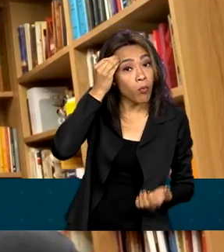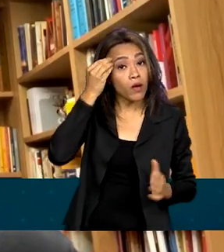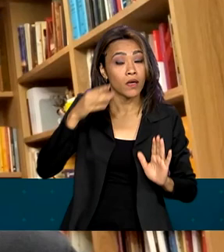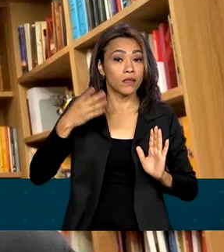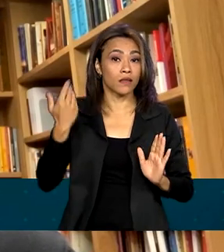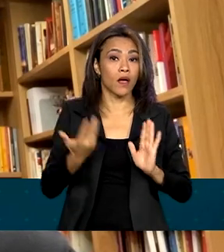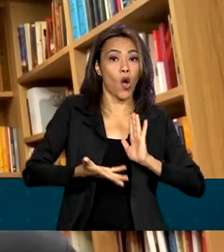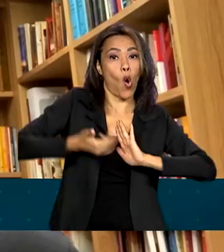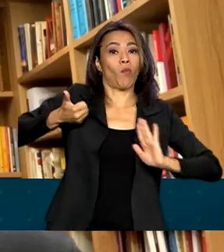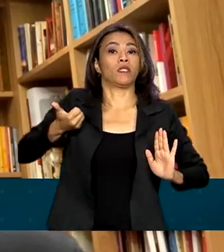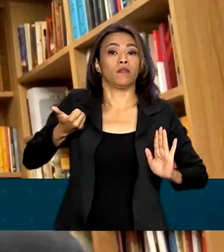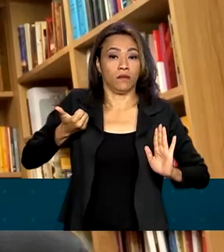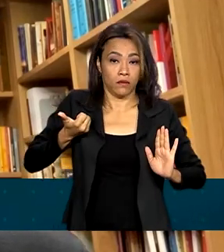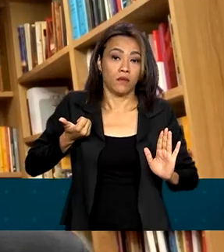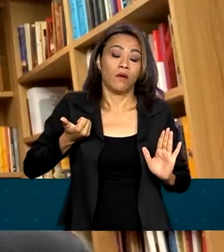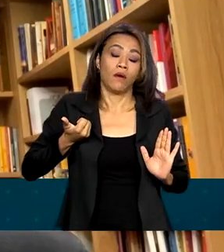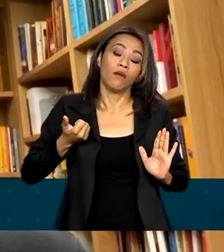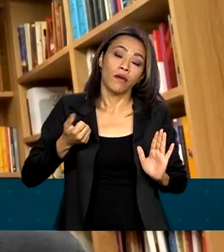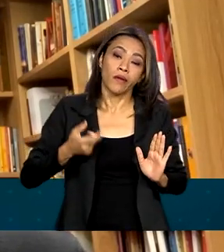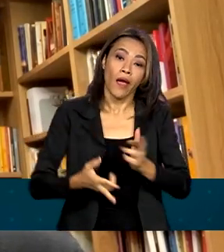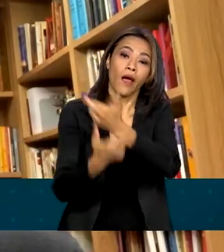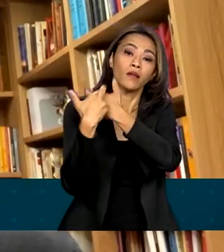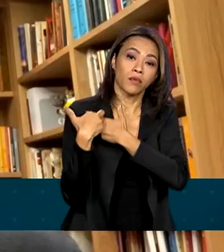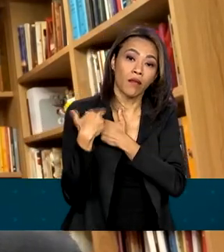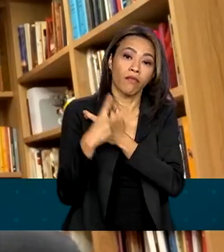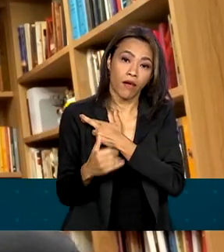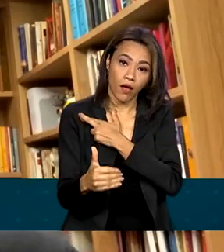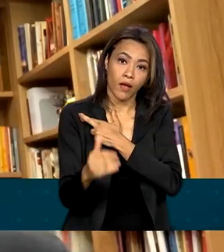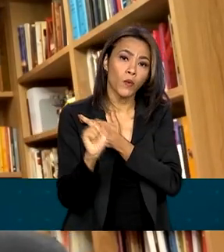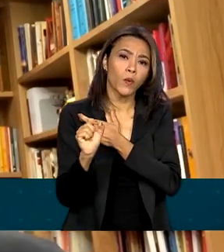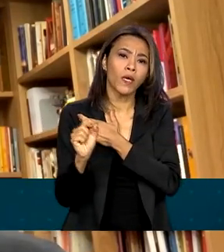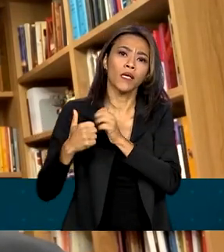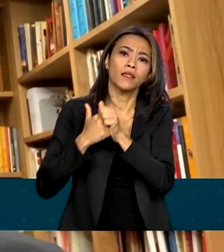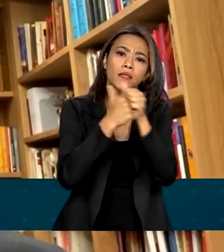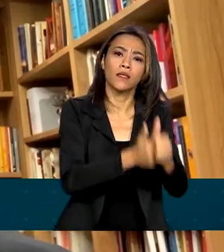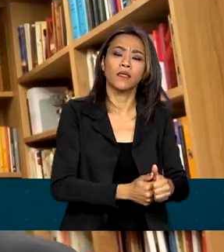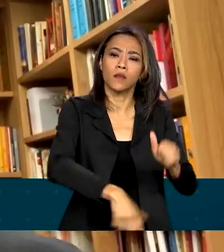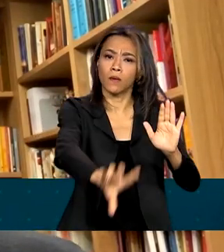supor que a responsabilização deveria ocorrer à luz da lei de responsabilidade